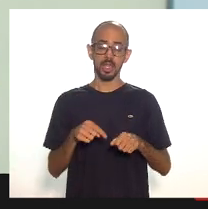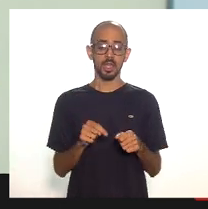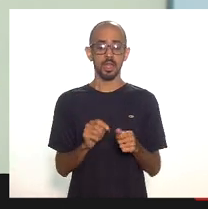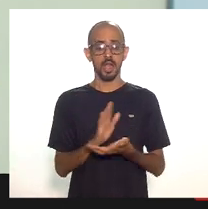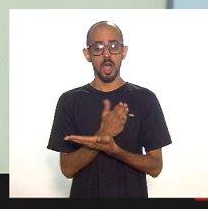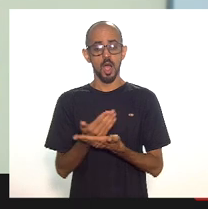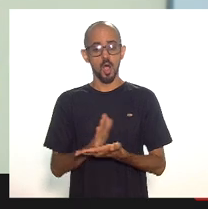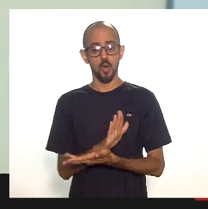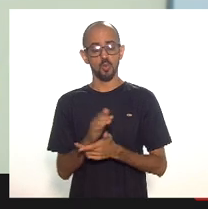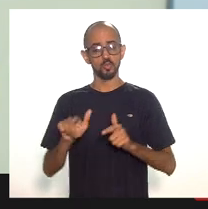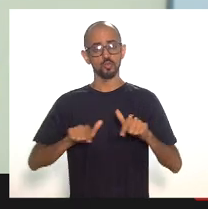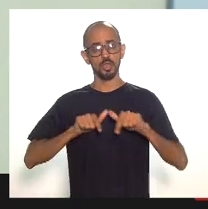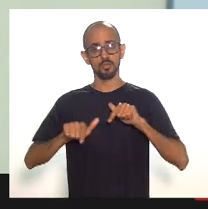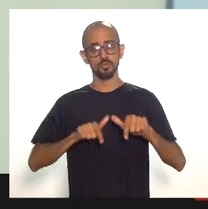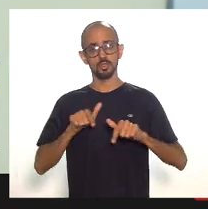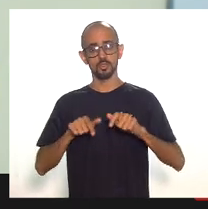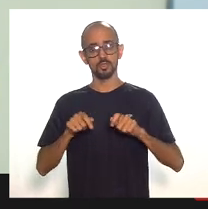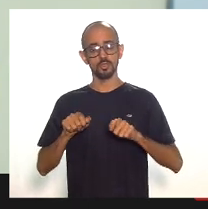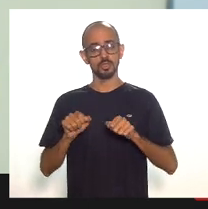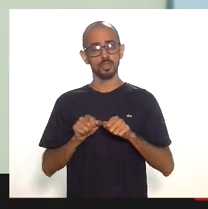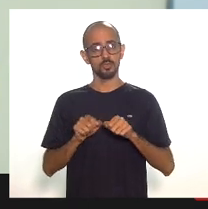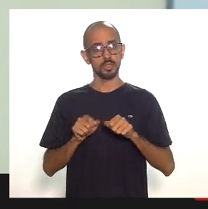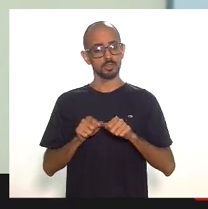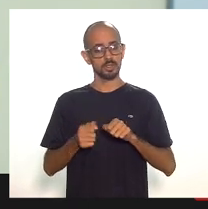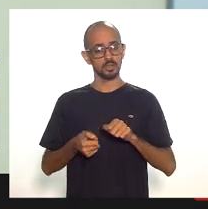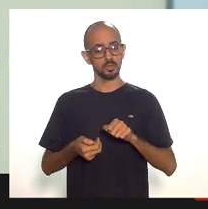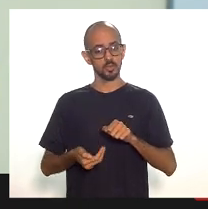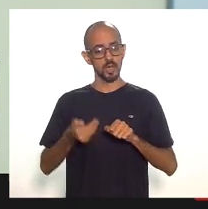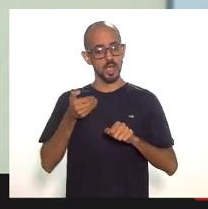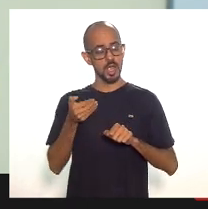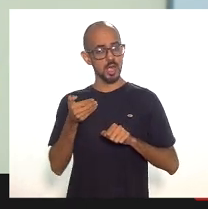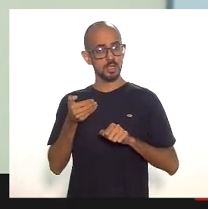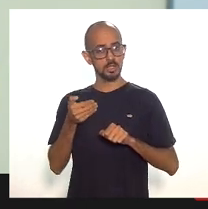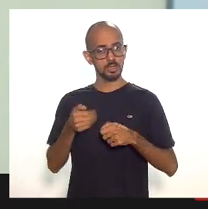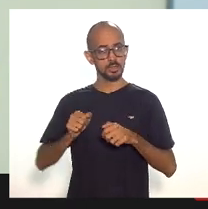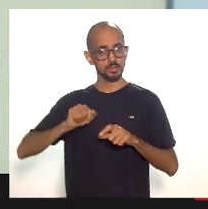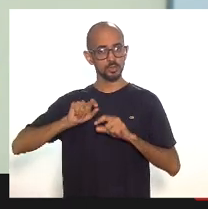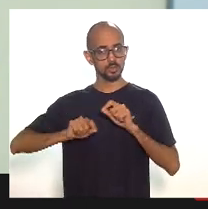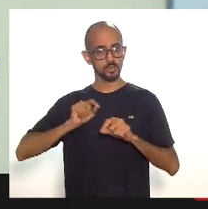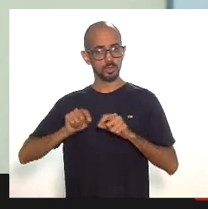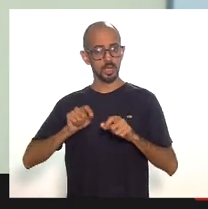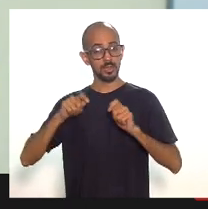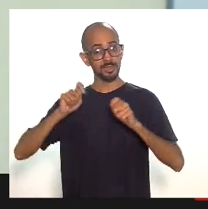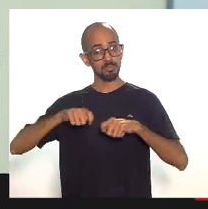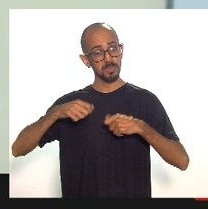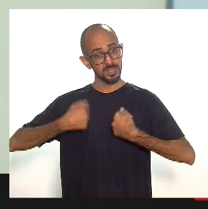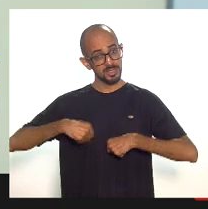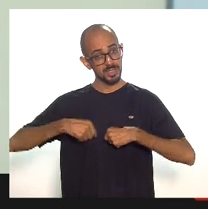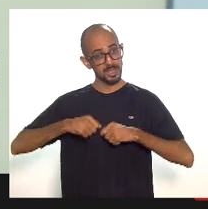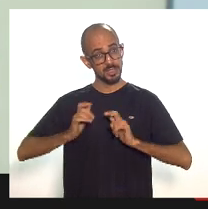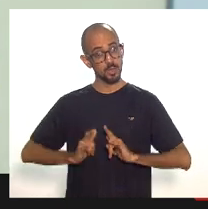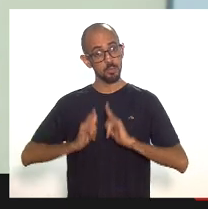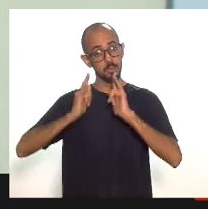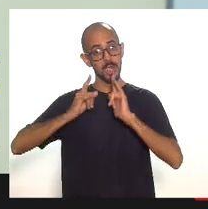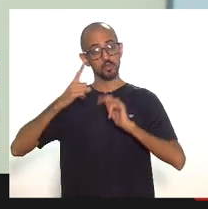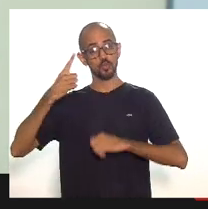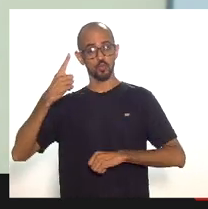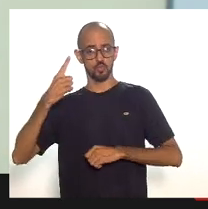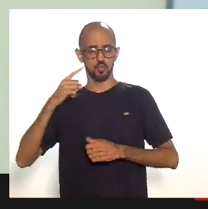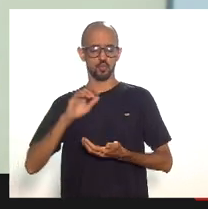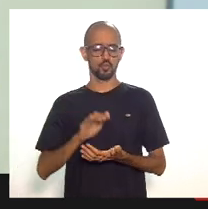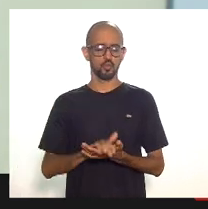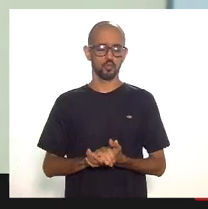estavam, aqueles atendimentos que estavam, que são dependentes do prédio 1, que foi o prédio que pegou fogo.